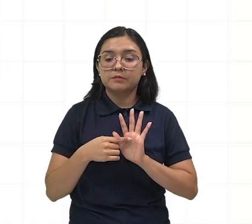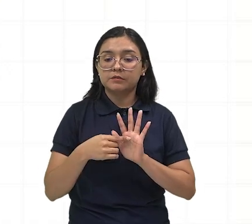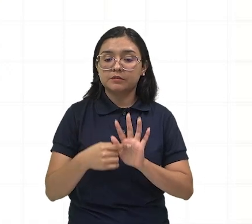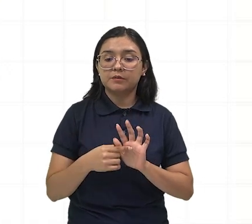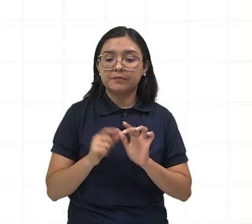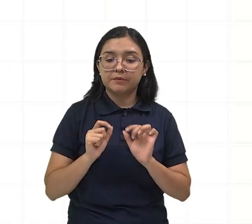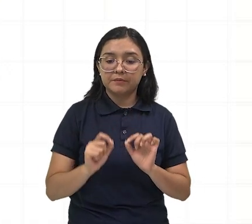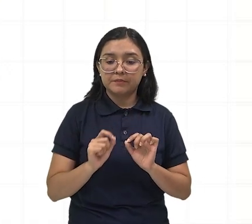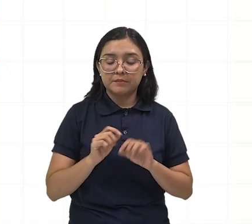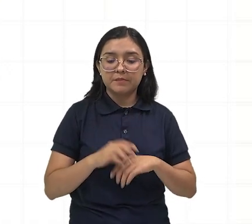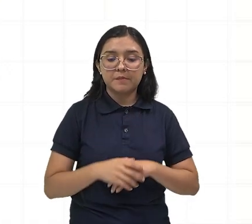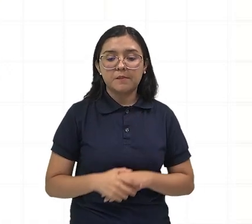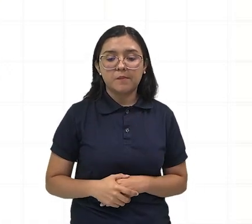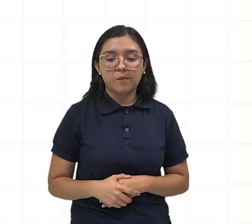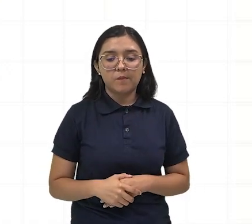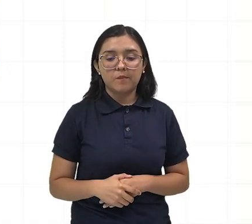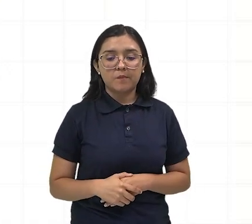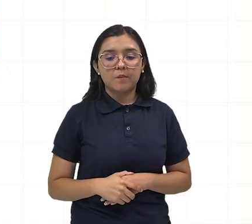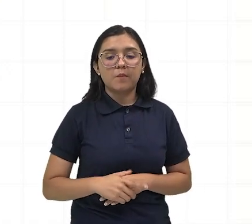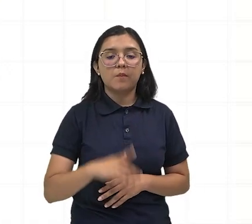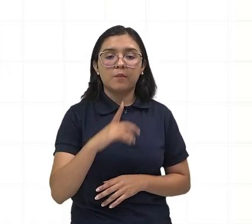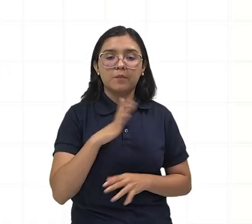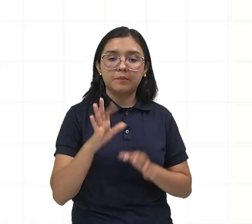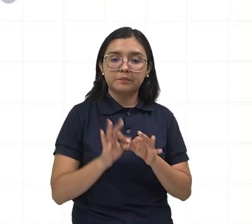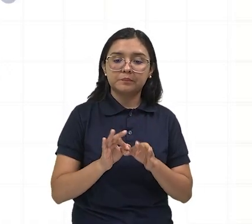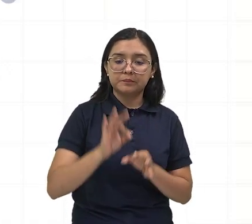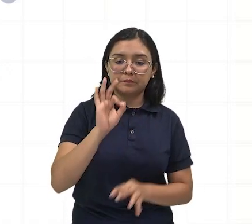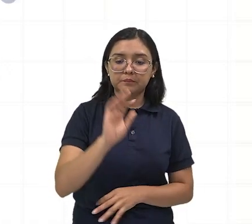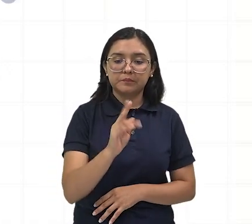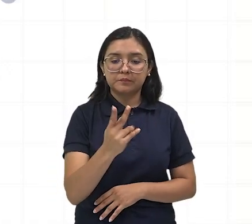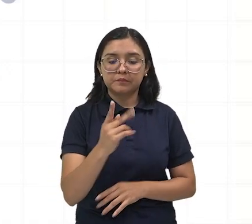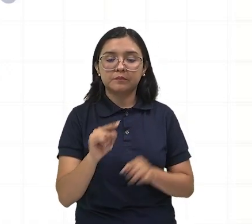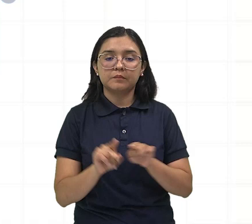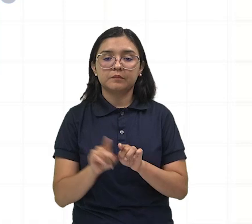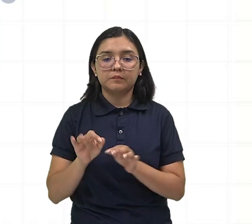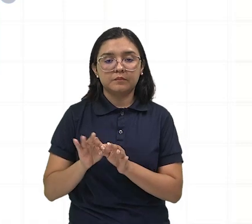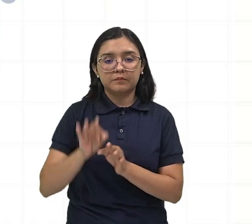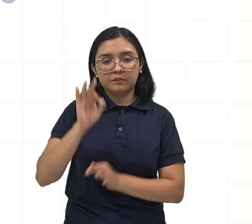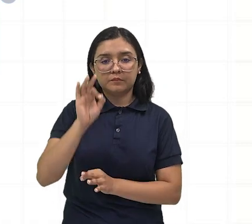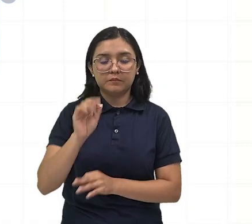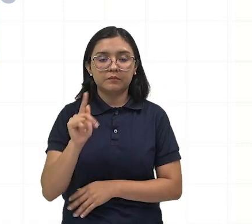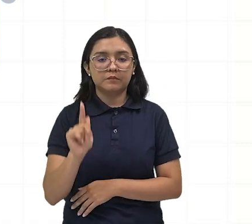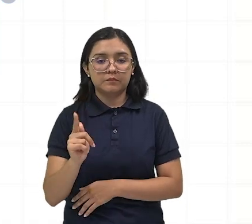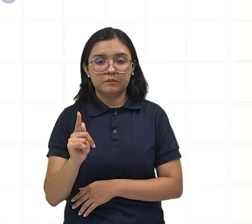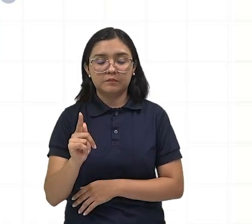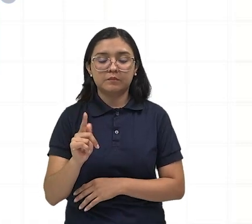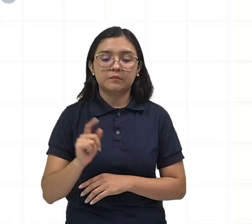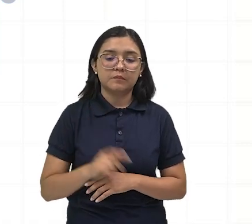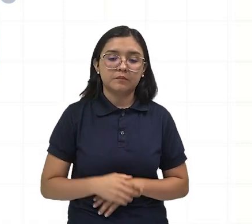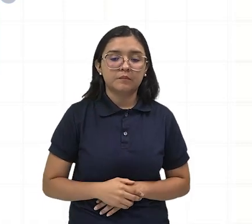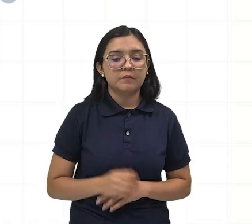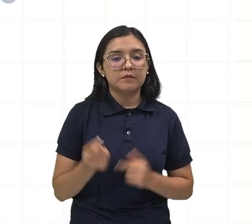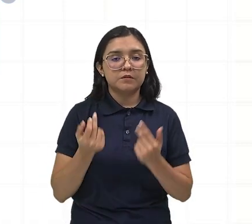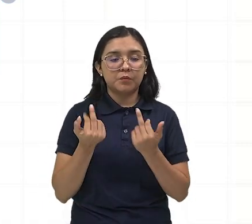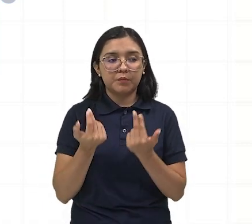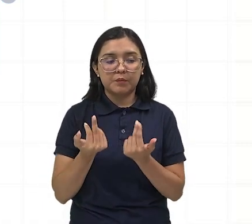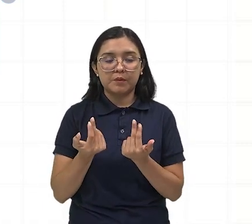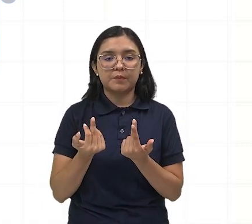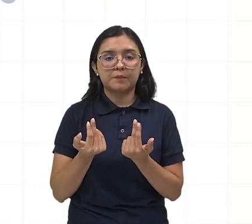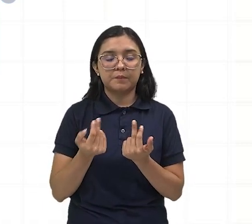Como nós temos aqui a altura e a geratriz são do mesmo tamanho,